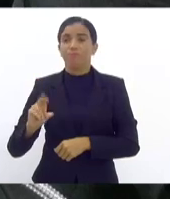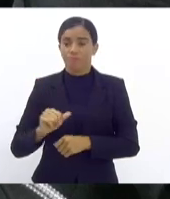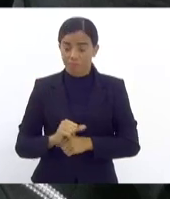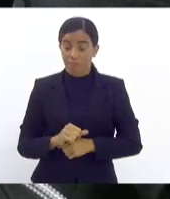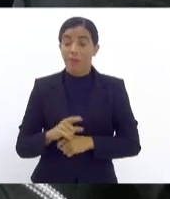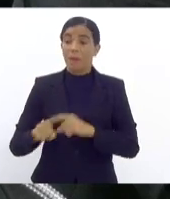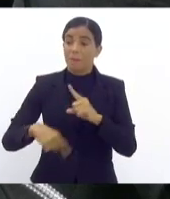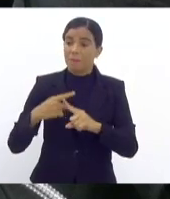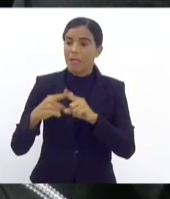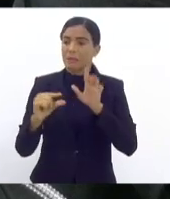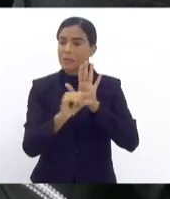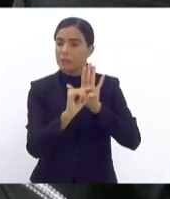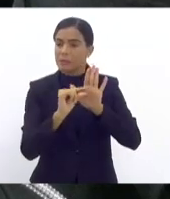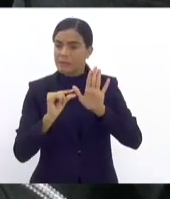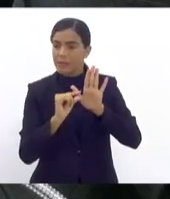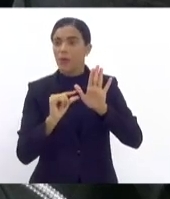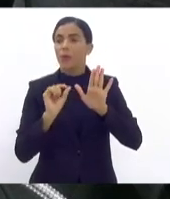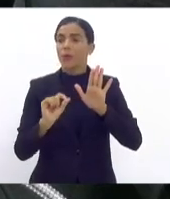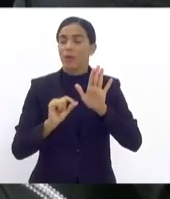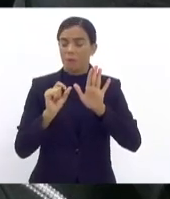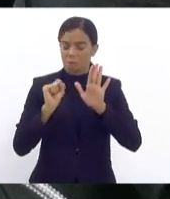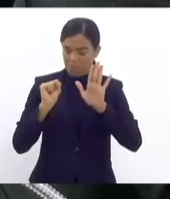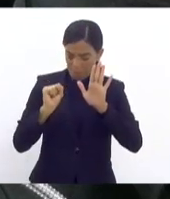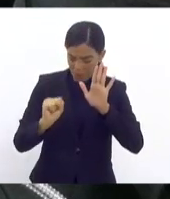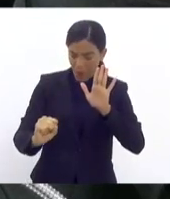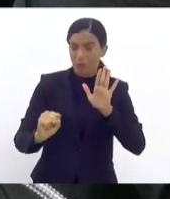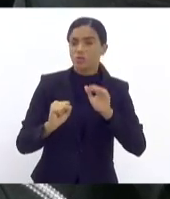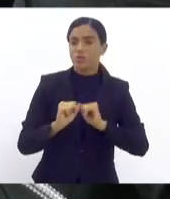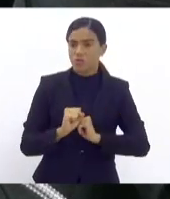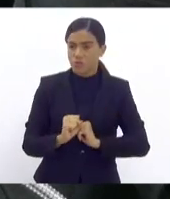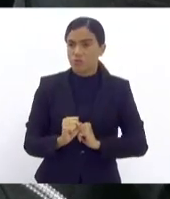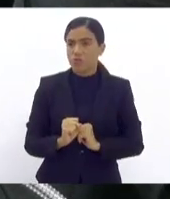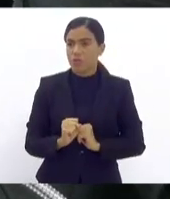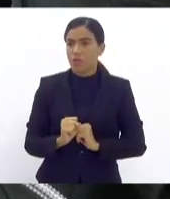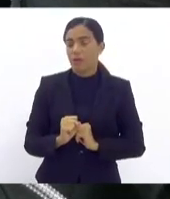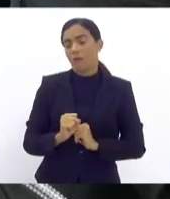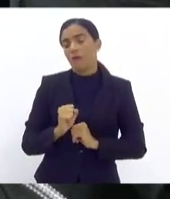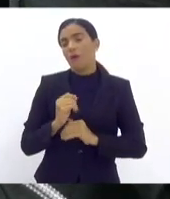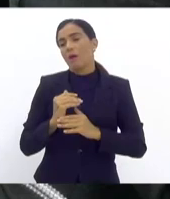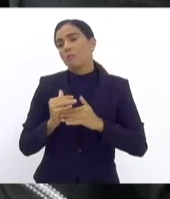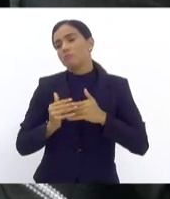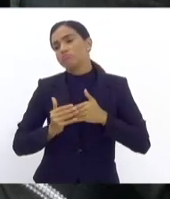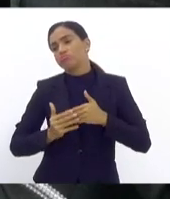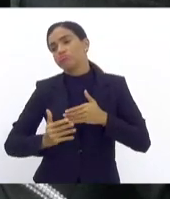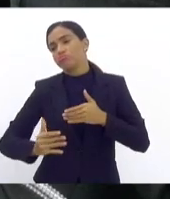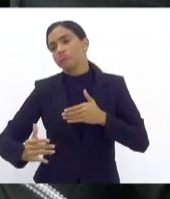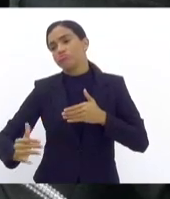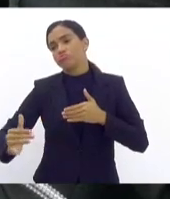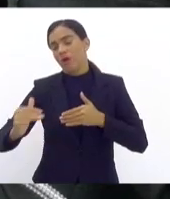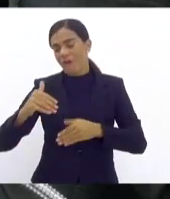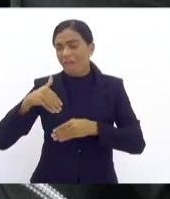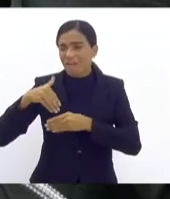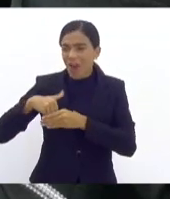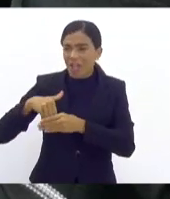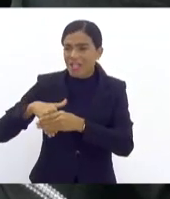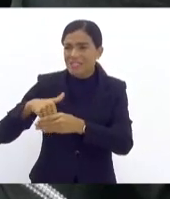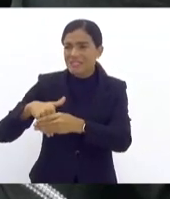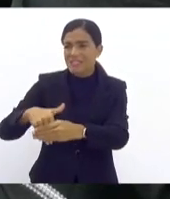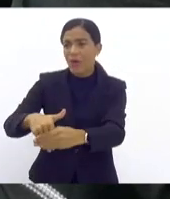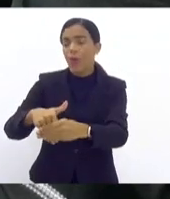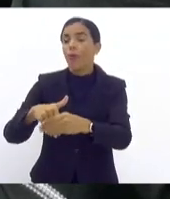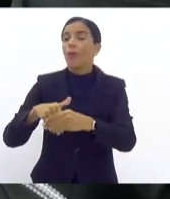aí do parágrafo único, e que pode, na medida do possível, ao longo das constantes votações nesse sentido,